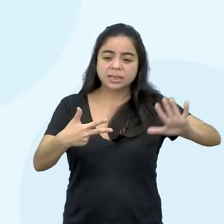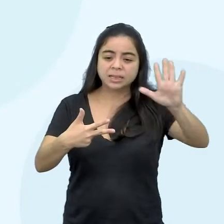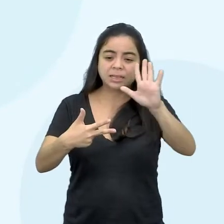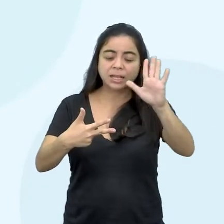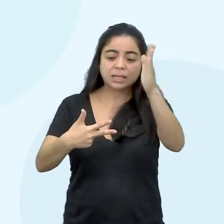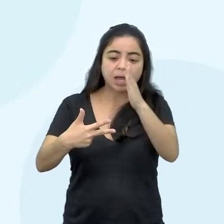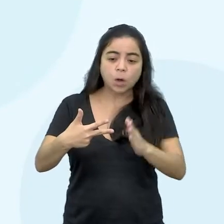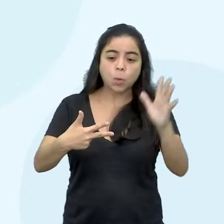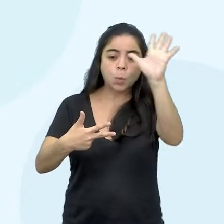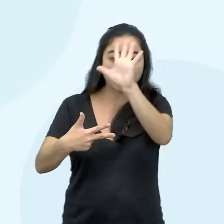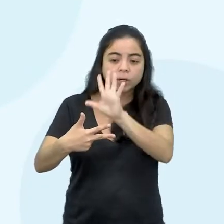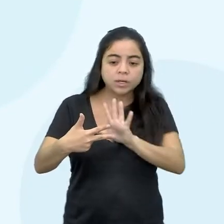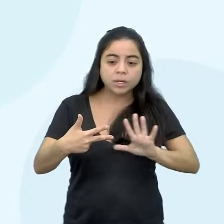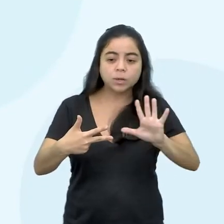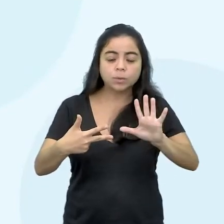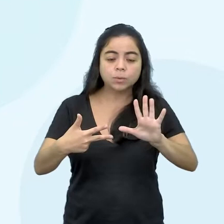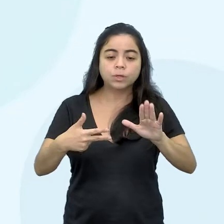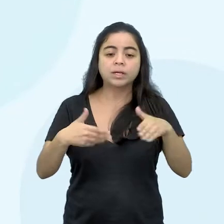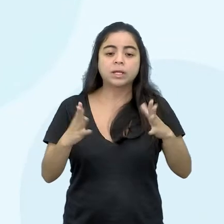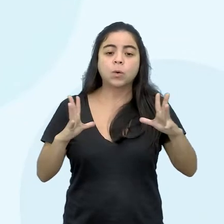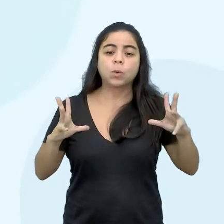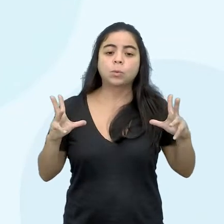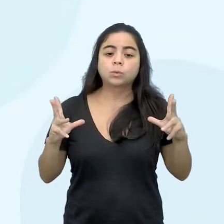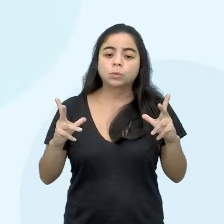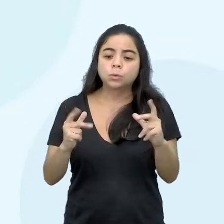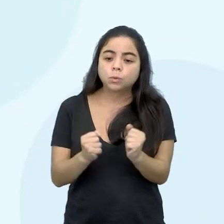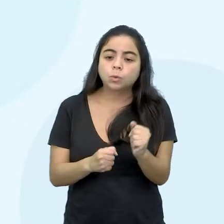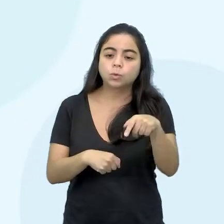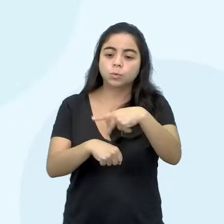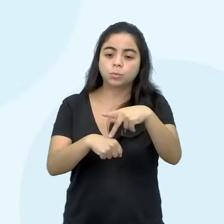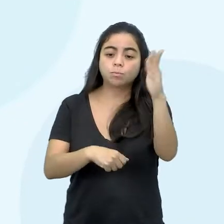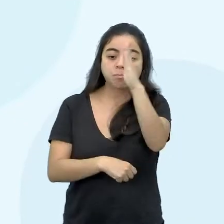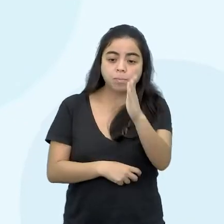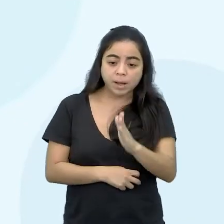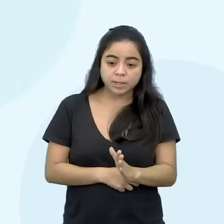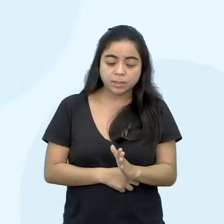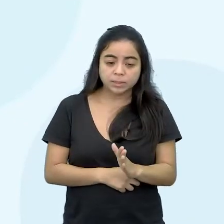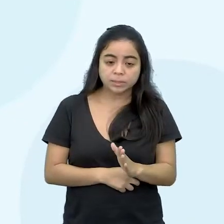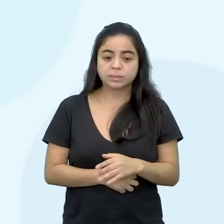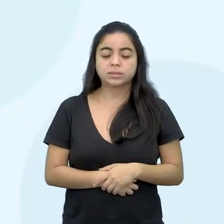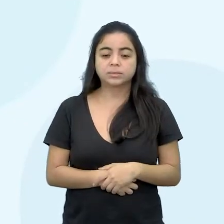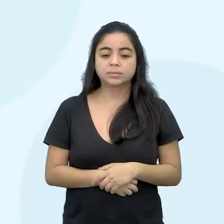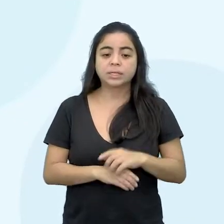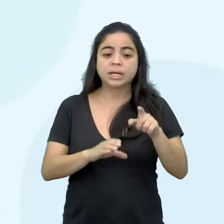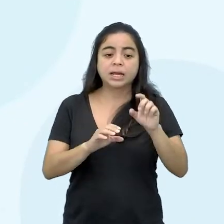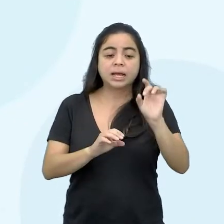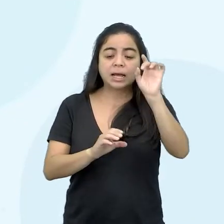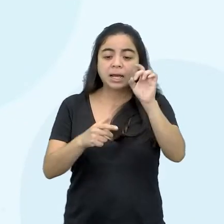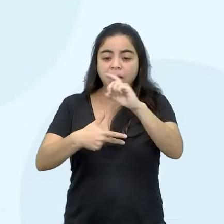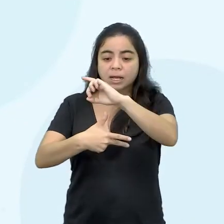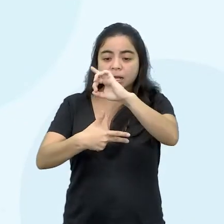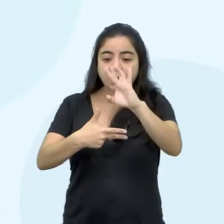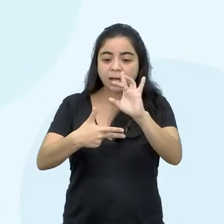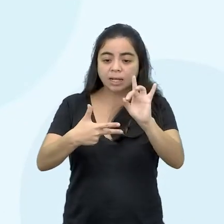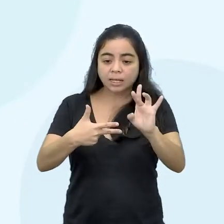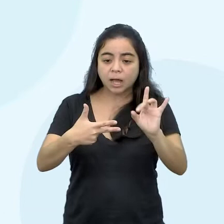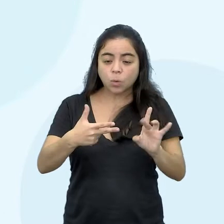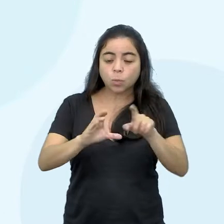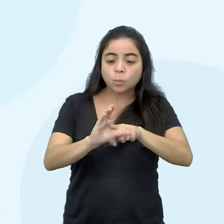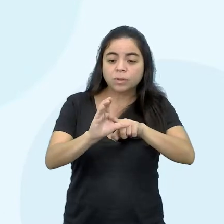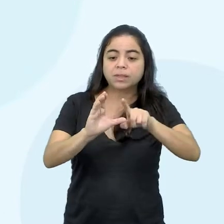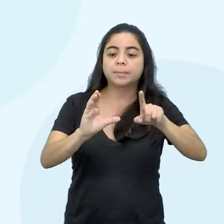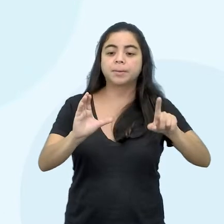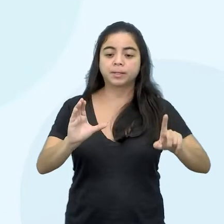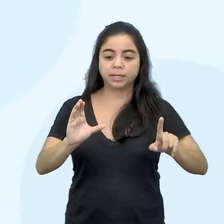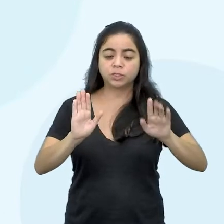portanto, eles dizem respeito, então, a todo o país. Eles são independentes um dos